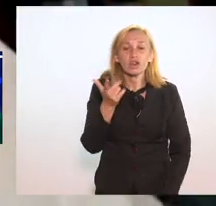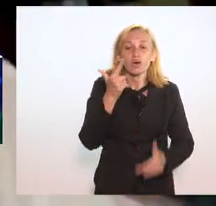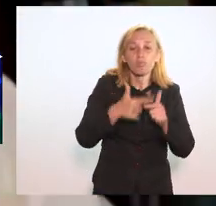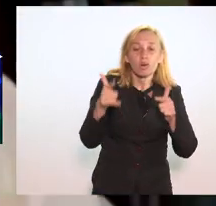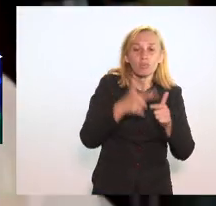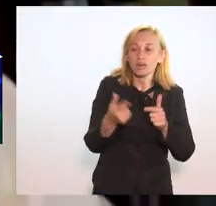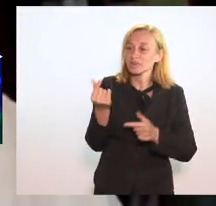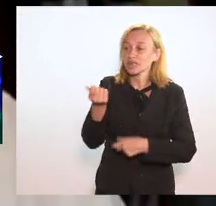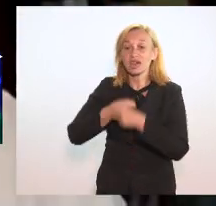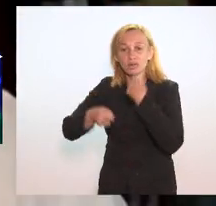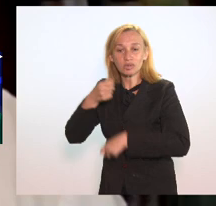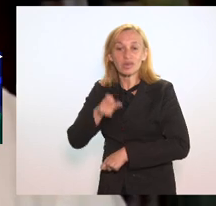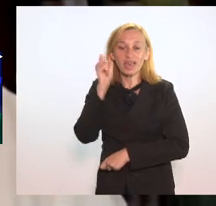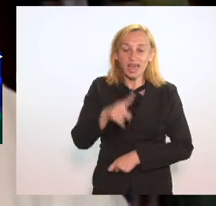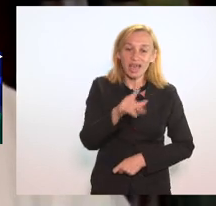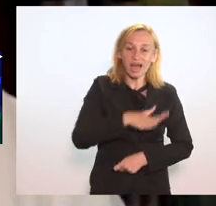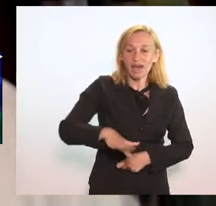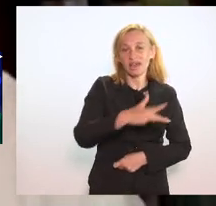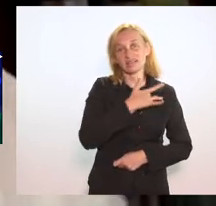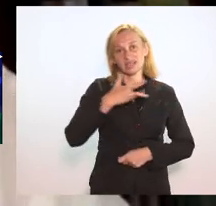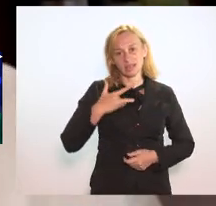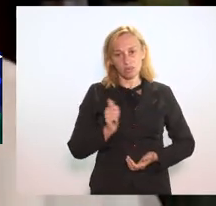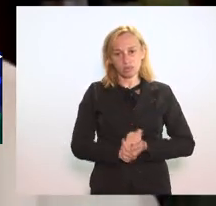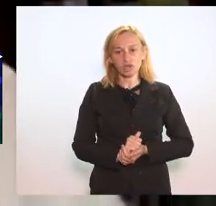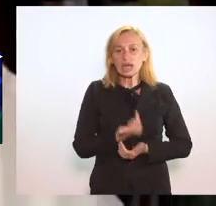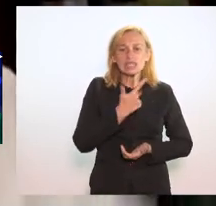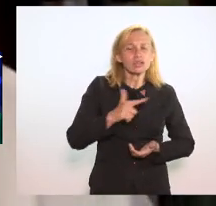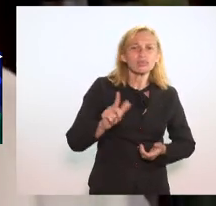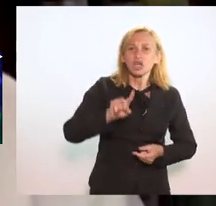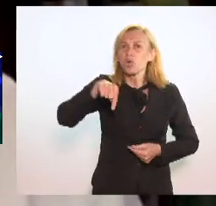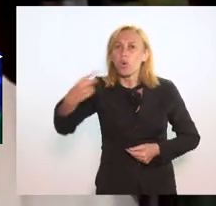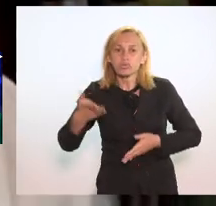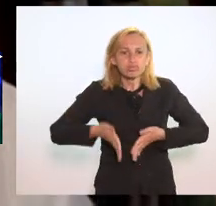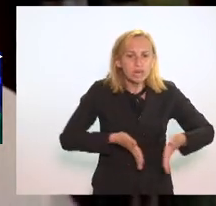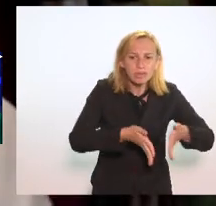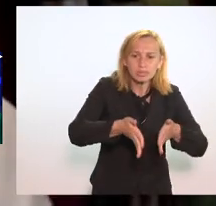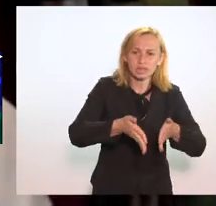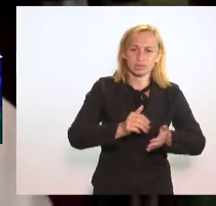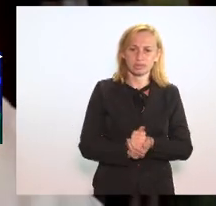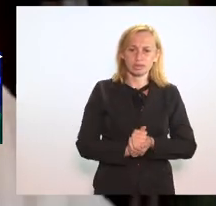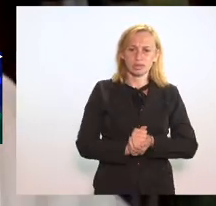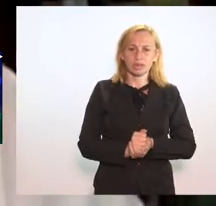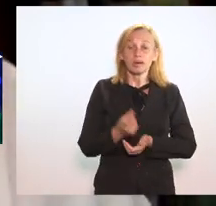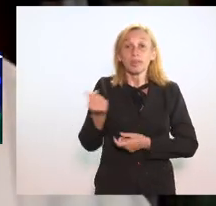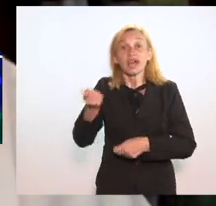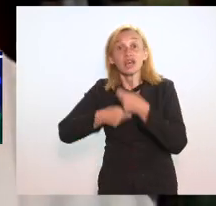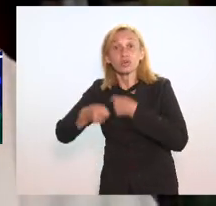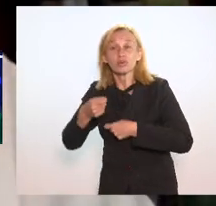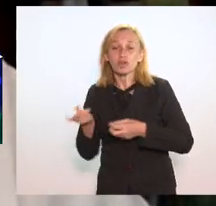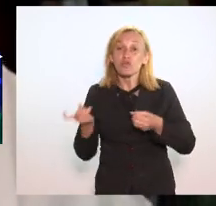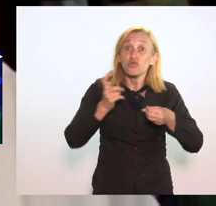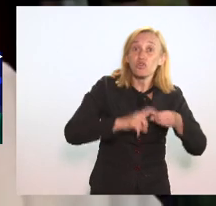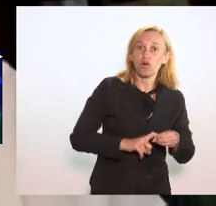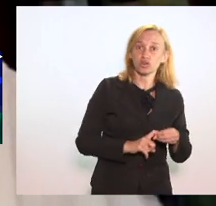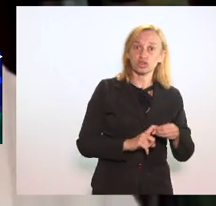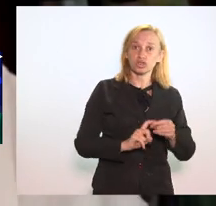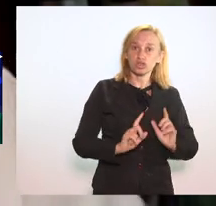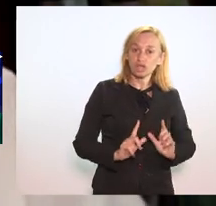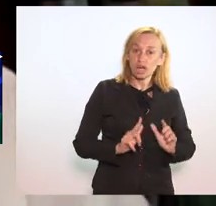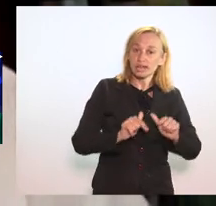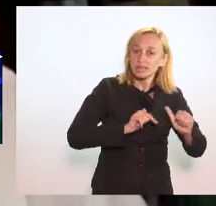é a saúde e e não tem outro caminho para que a economia volte a